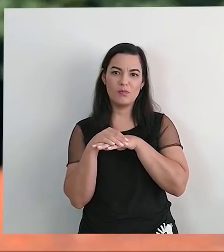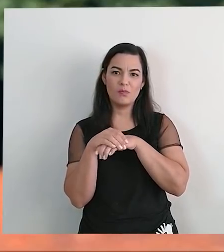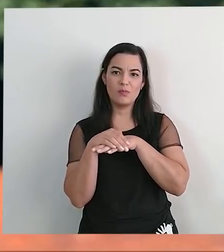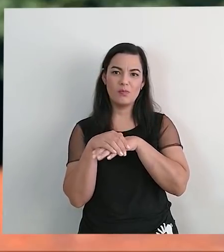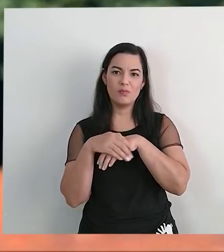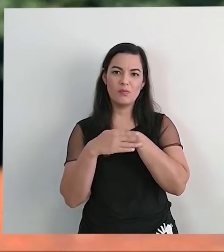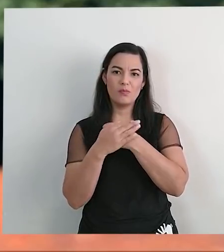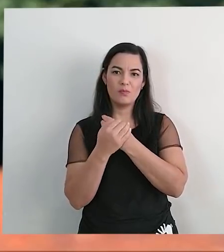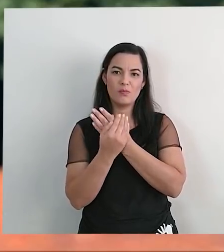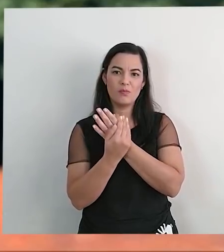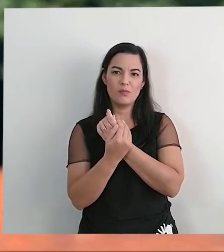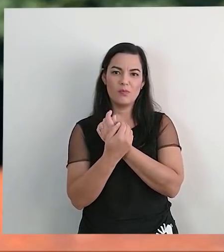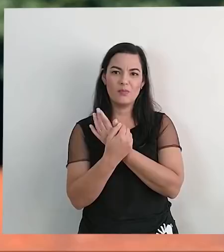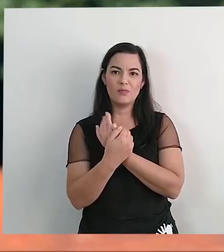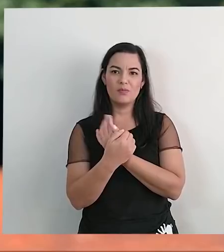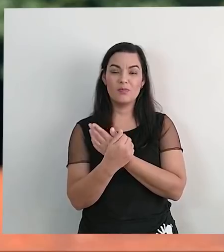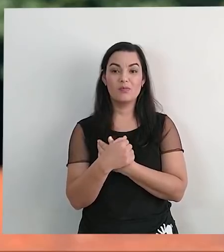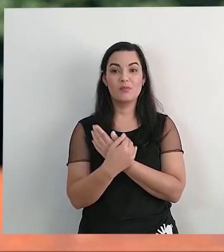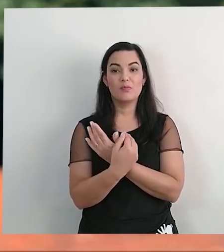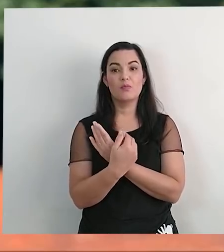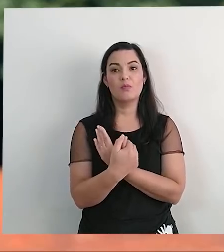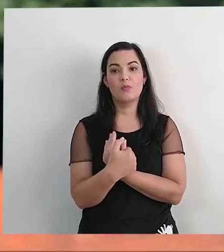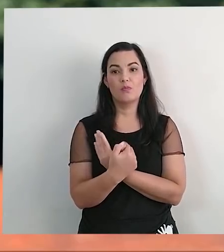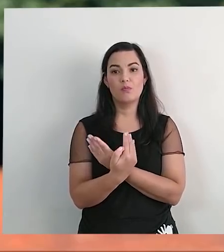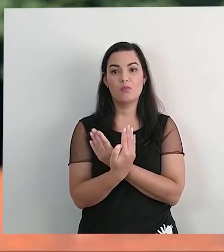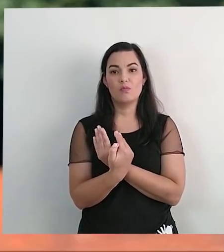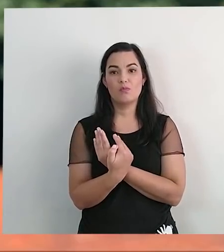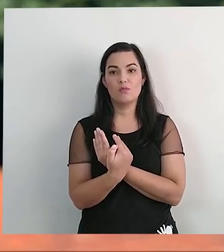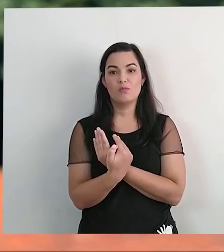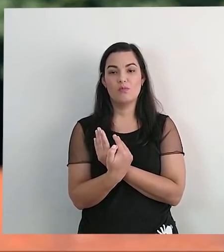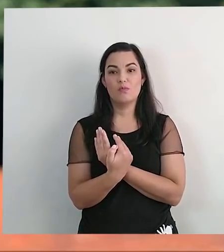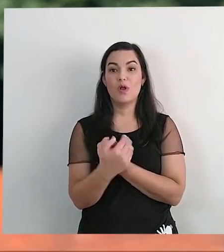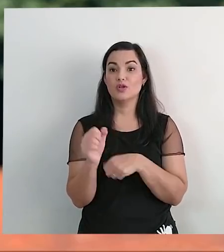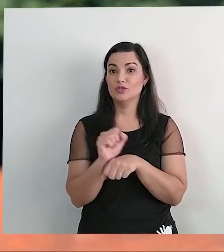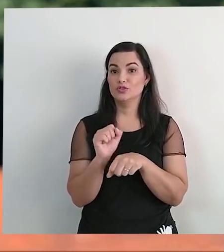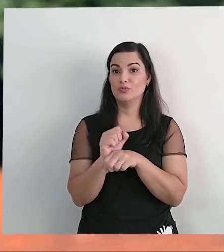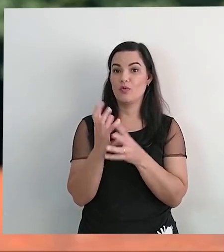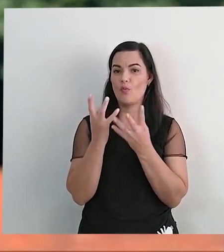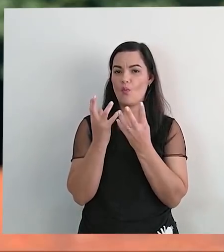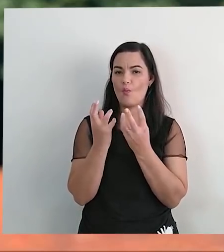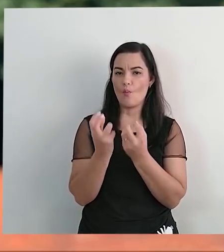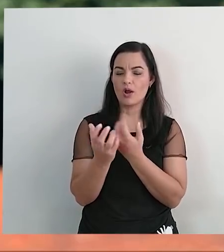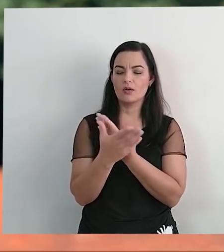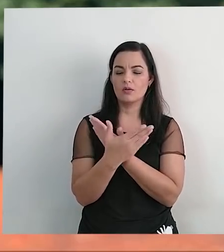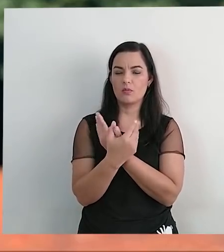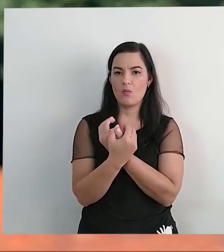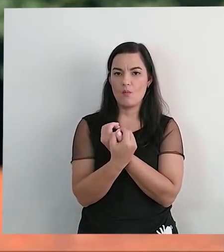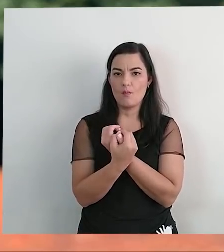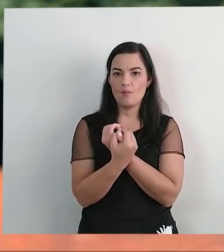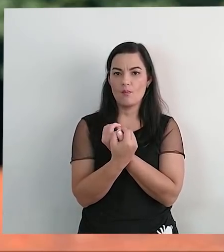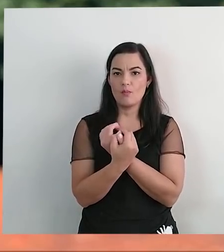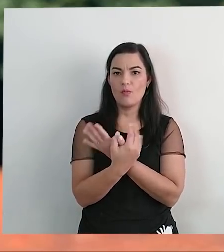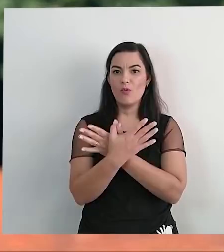esperará as asas secarem para assim ganhar voo.